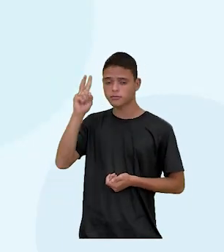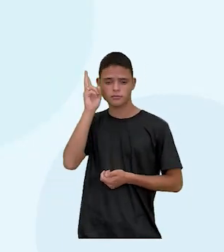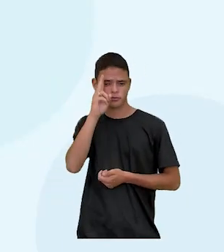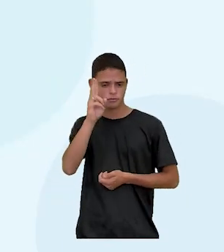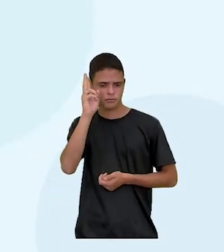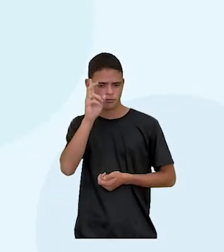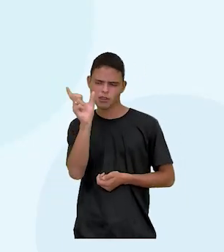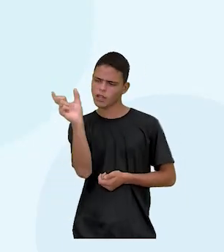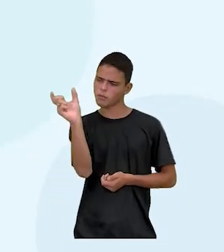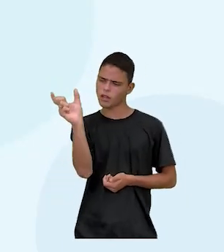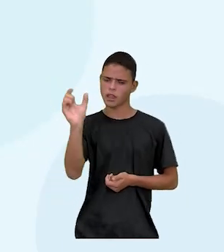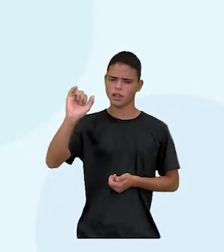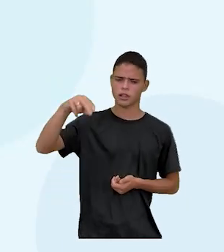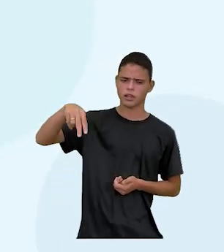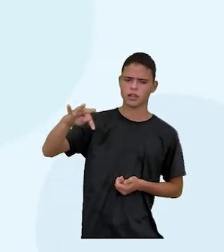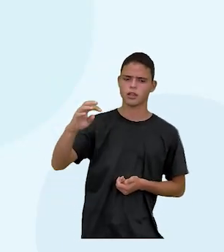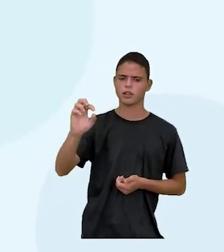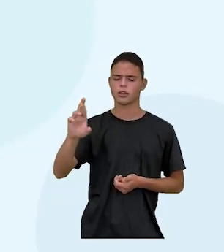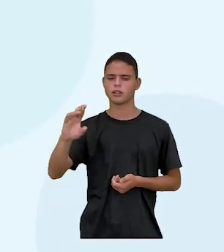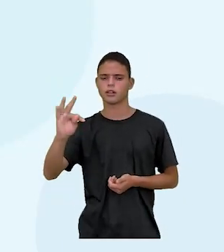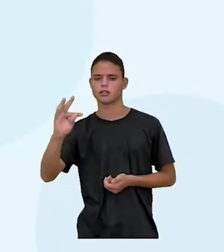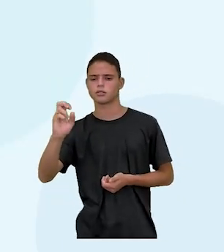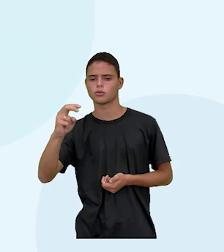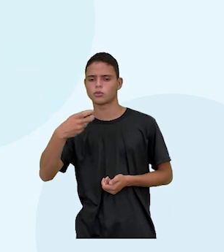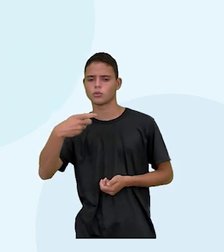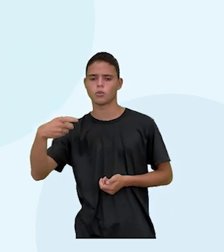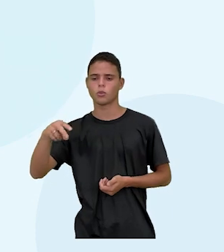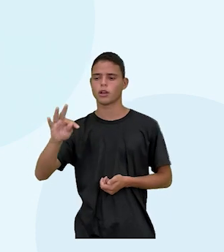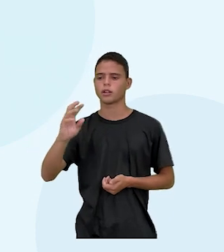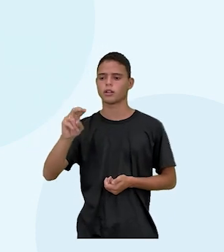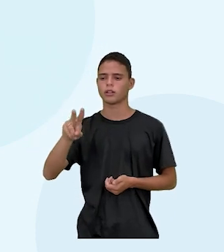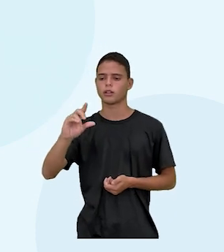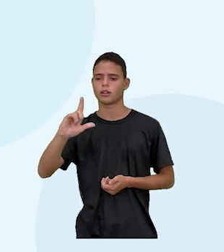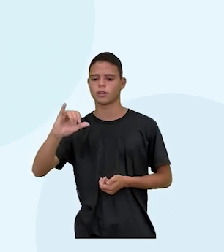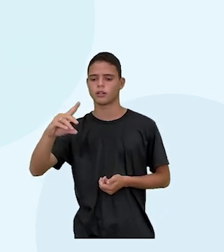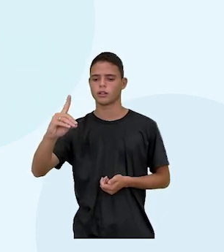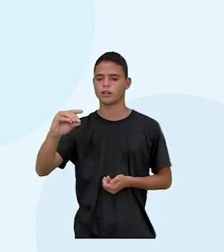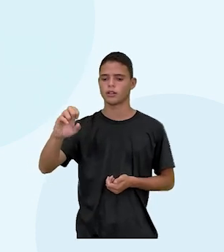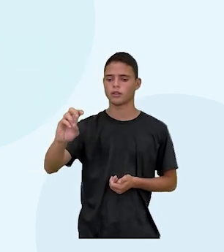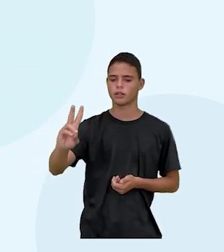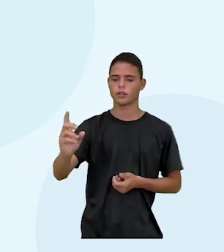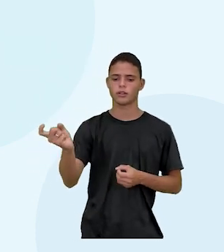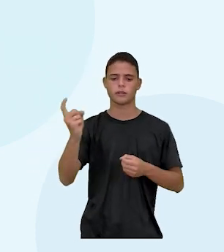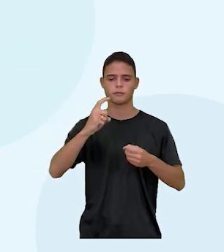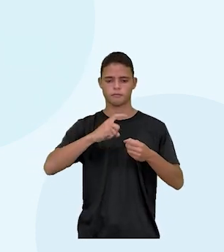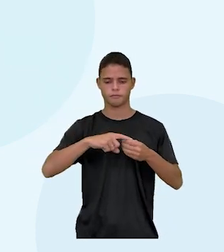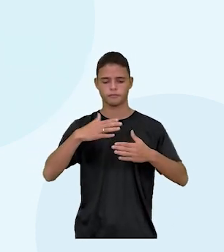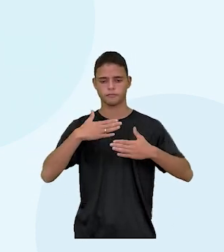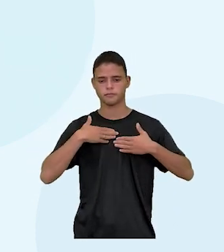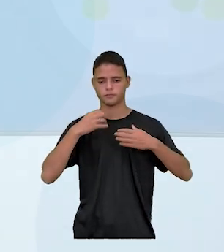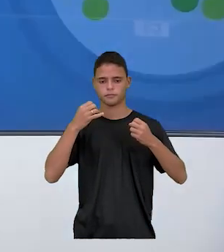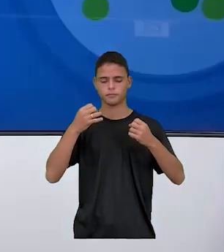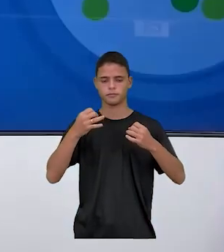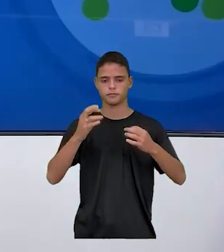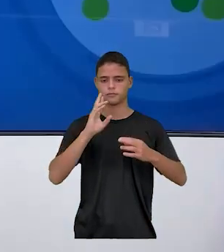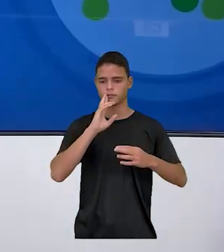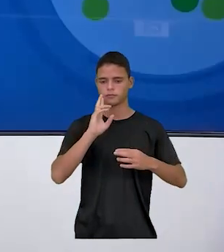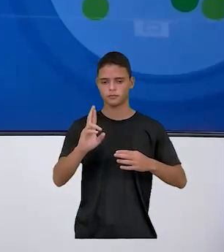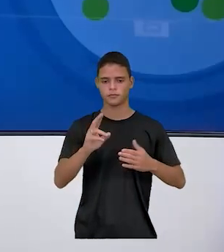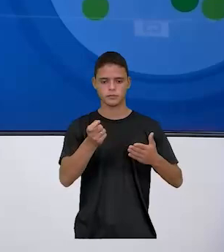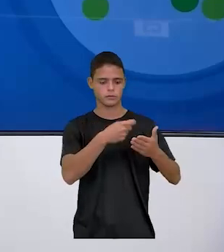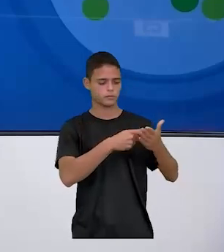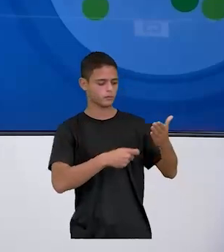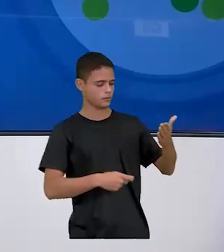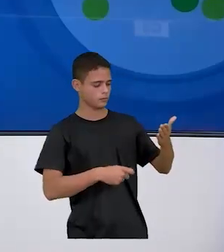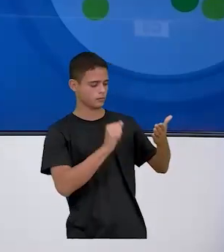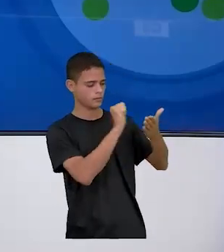é intertextualidade? Intertextualidade? Então, volta aqui para mim que a gente responde rapidinho. Intertextualidade, anota aí, vai cair na